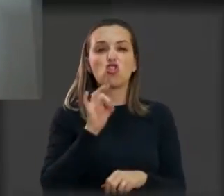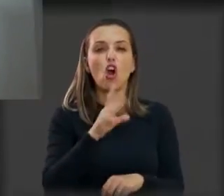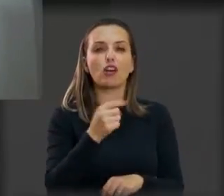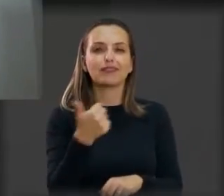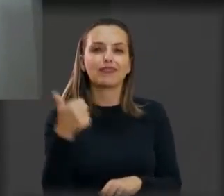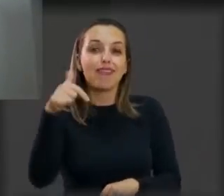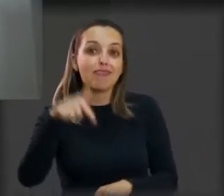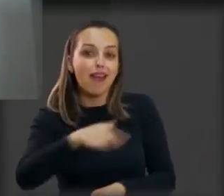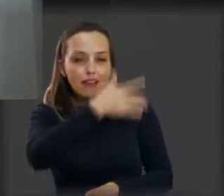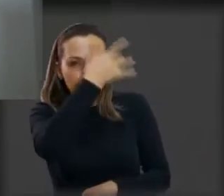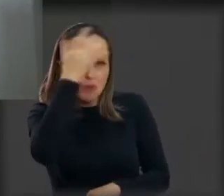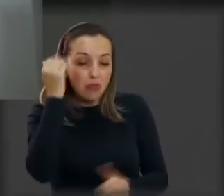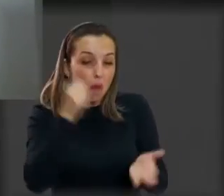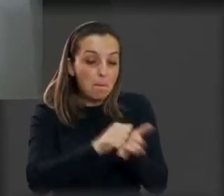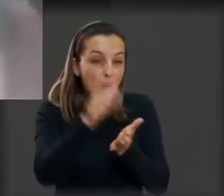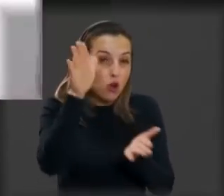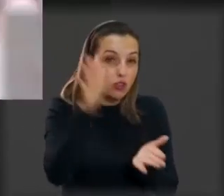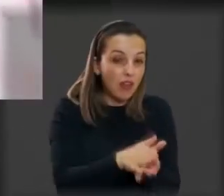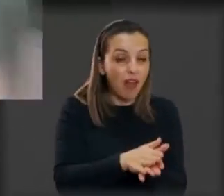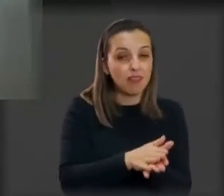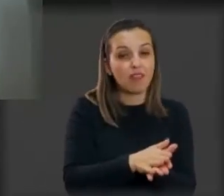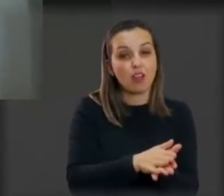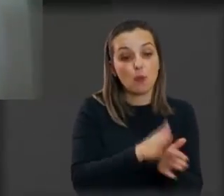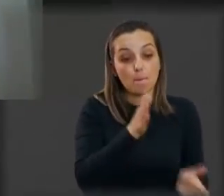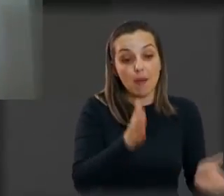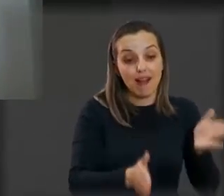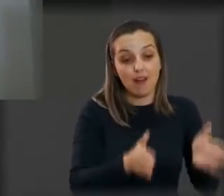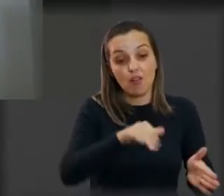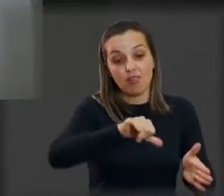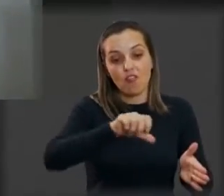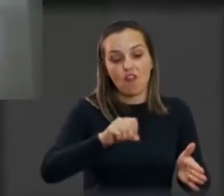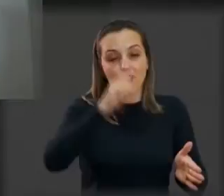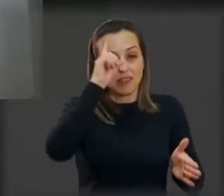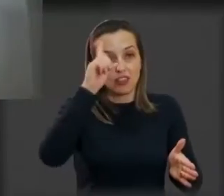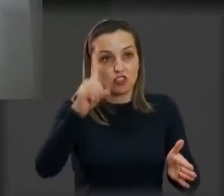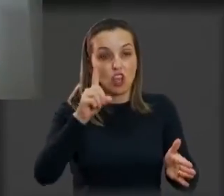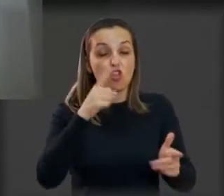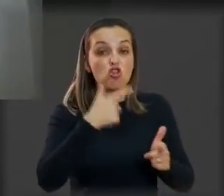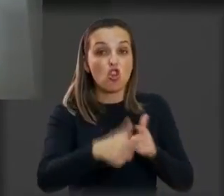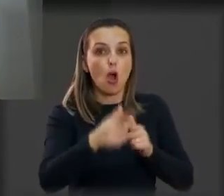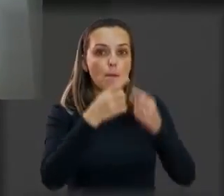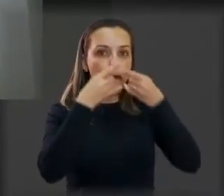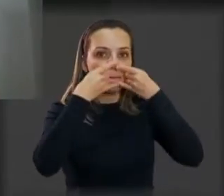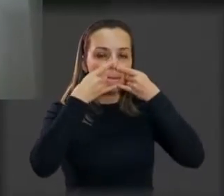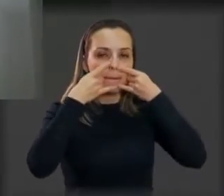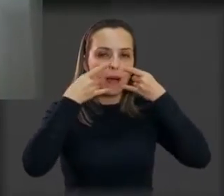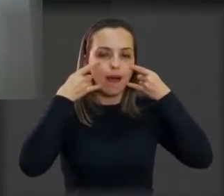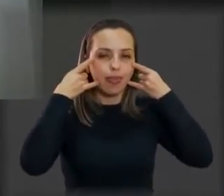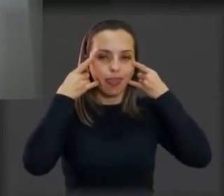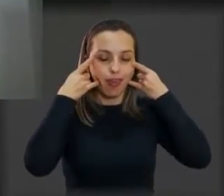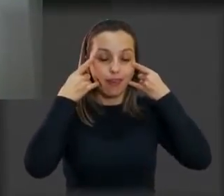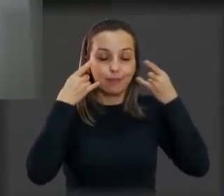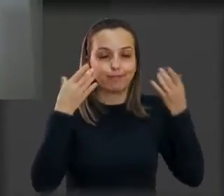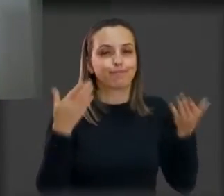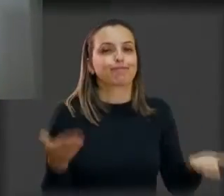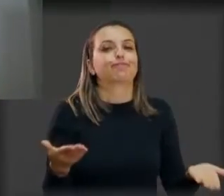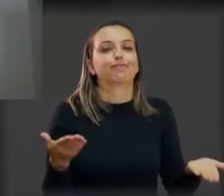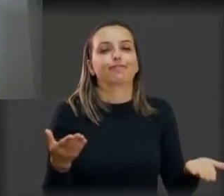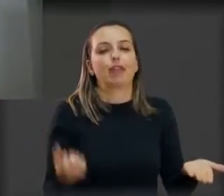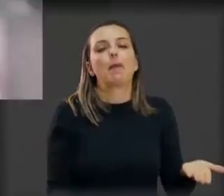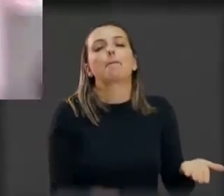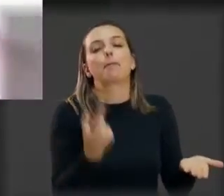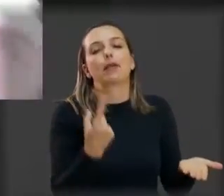17 pessoas foram multadas em 90 dias a respeito do uso da máscara. Então, eu acho que